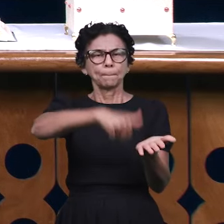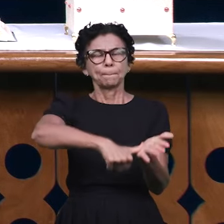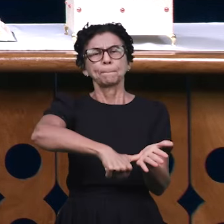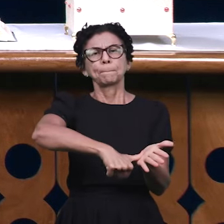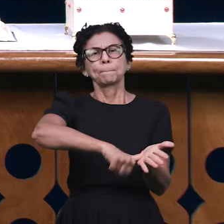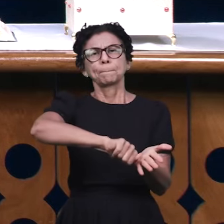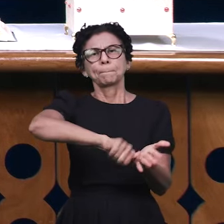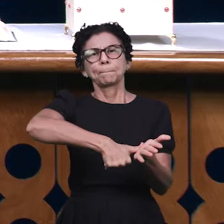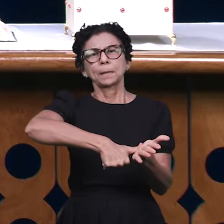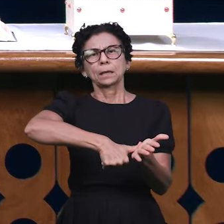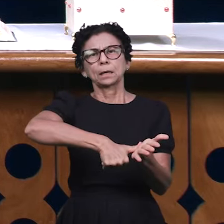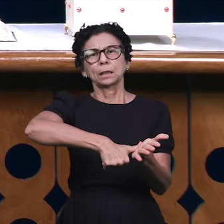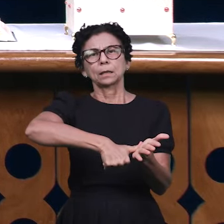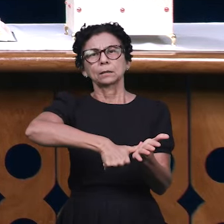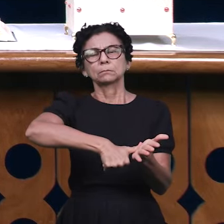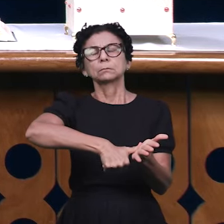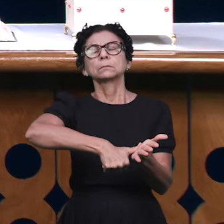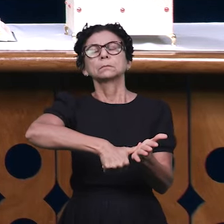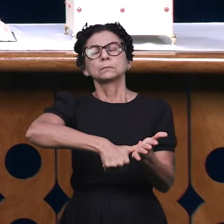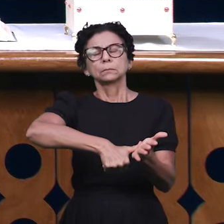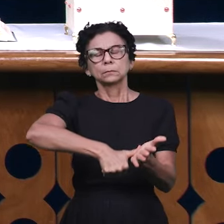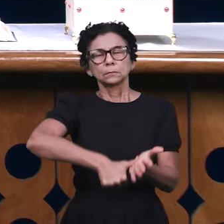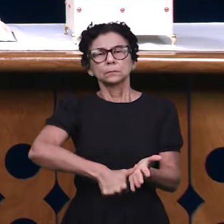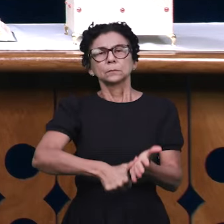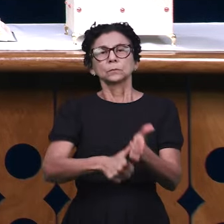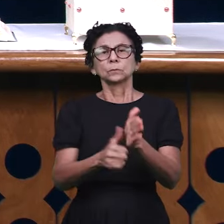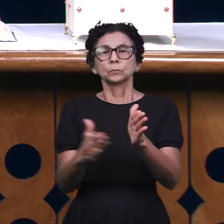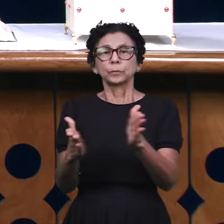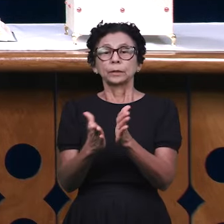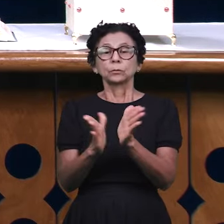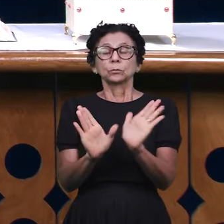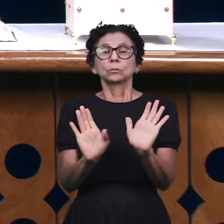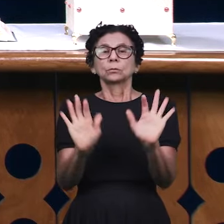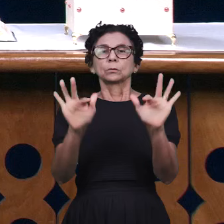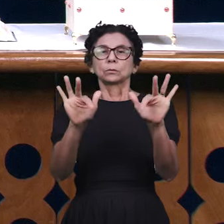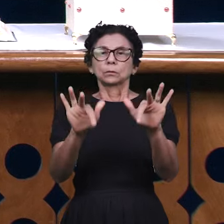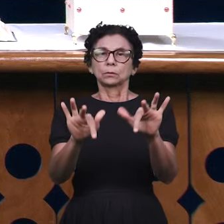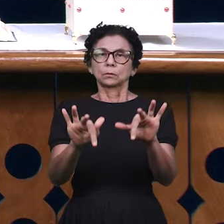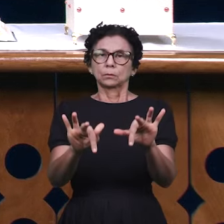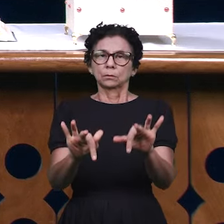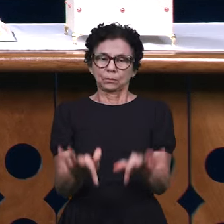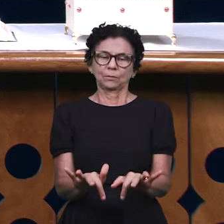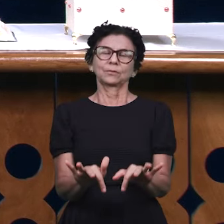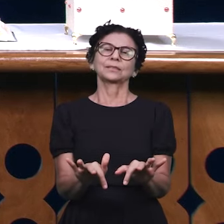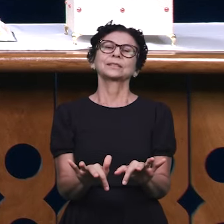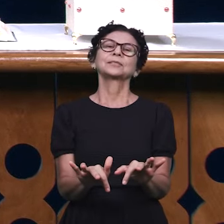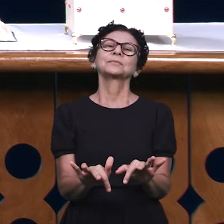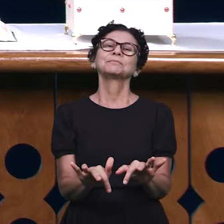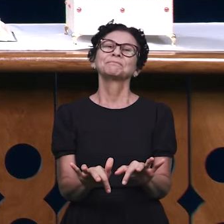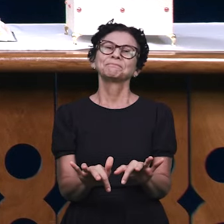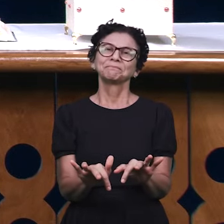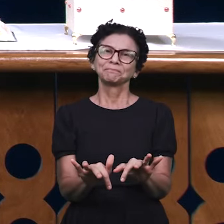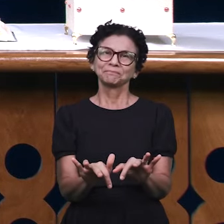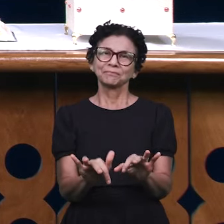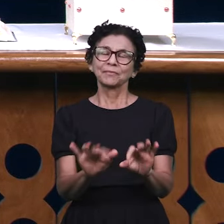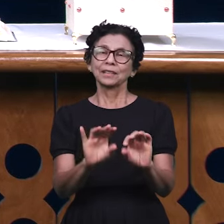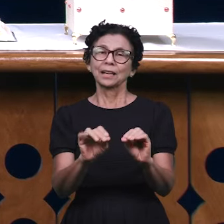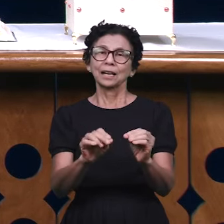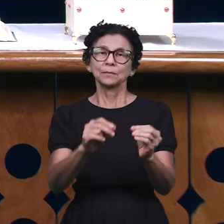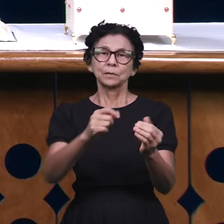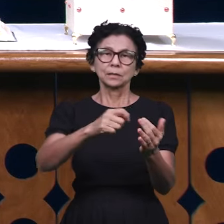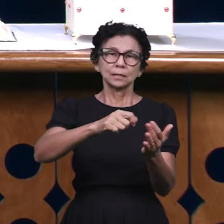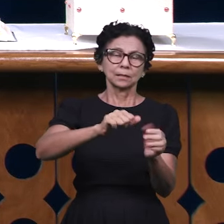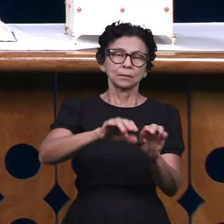Então, para muitos, neste tempo do fim, essa palavra teria tirado